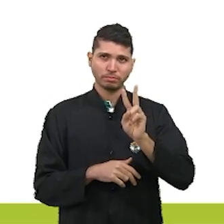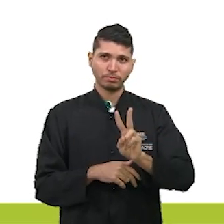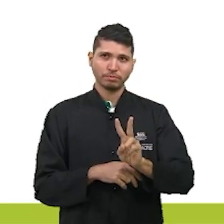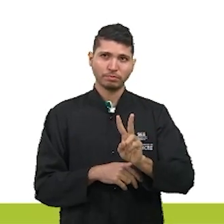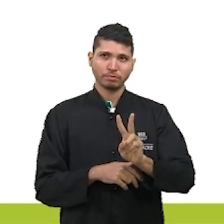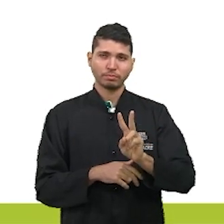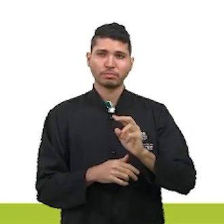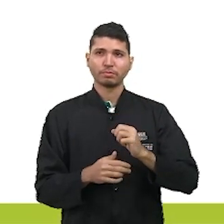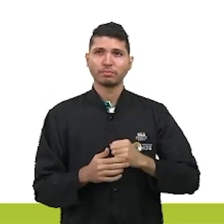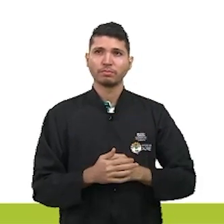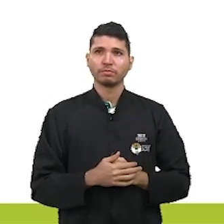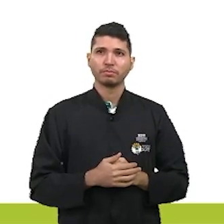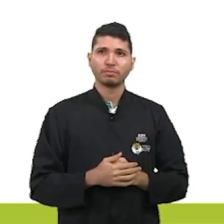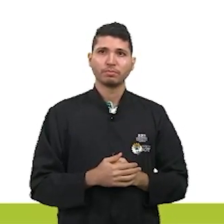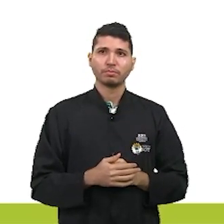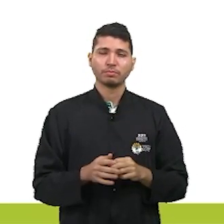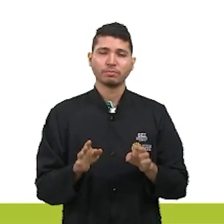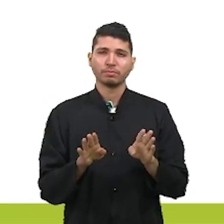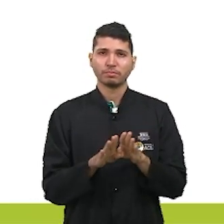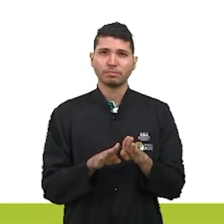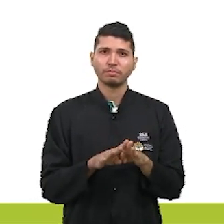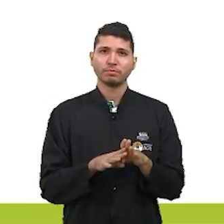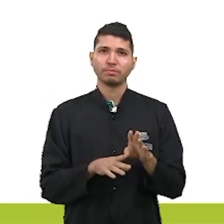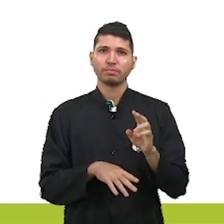Aqui também, 2.